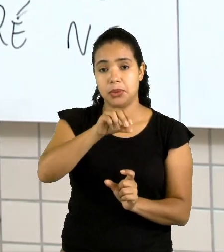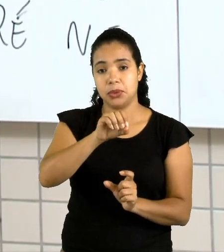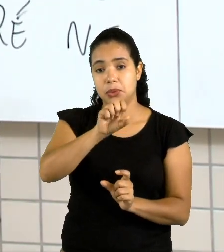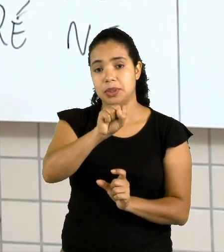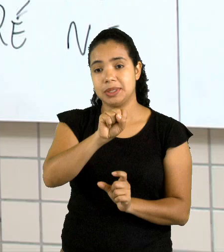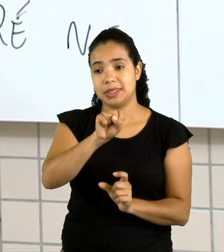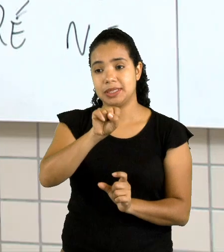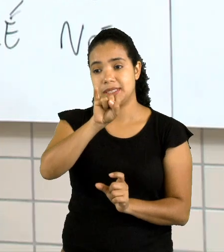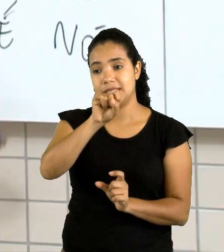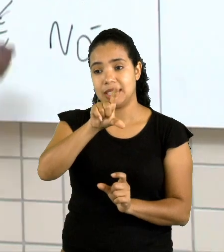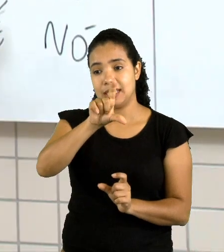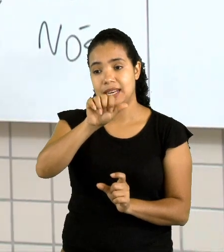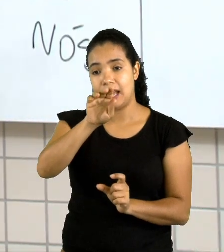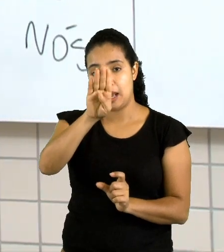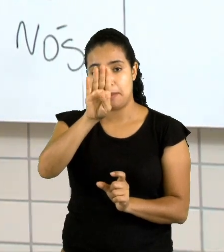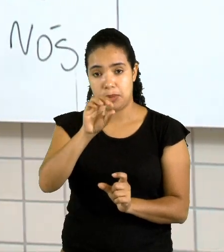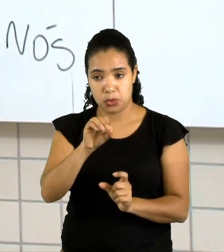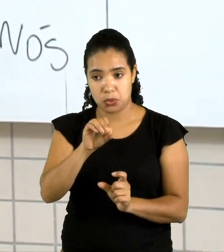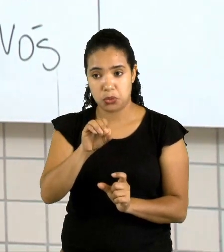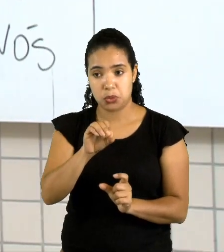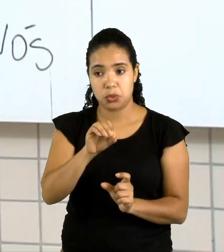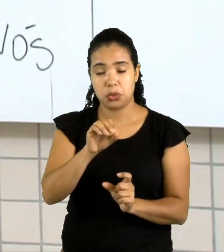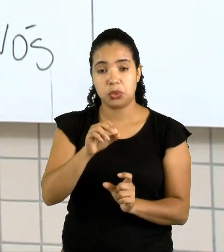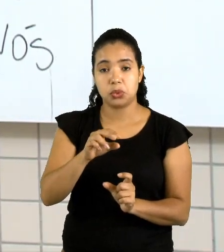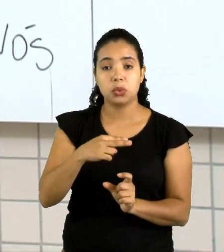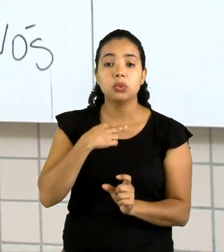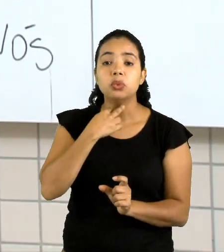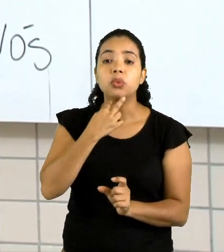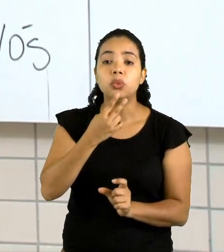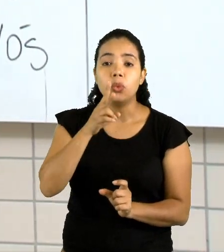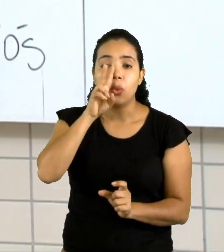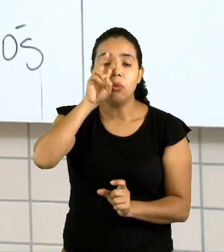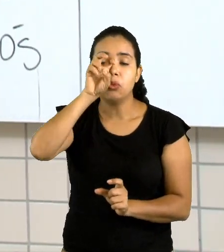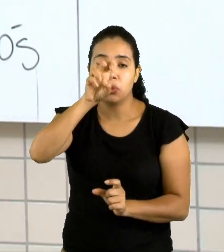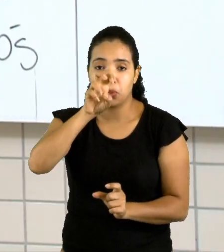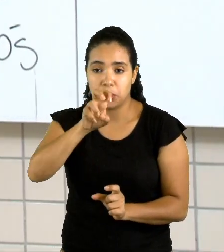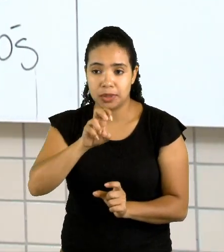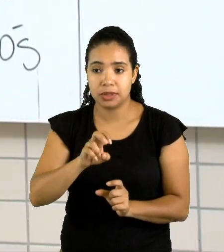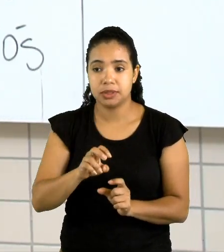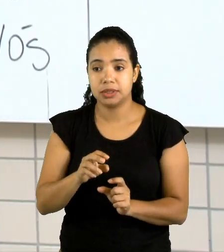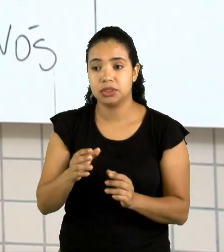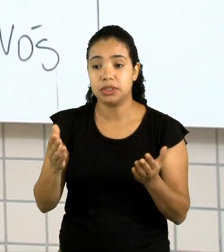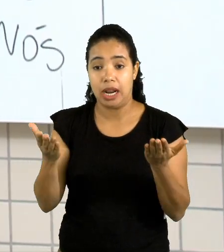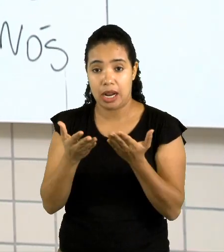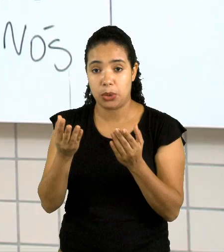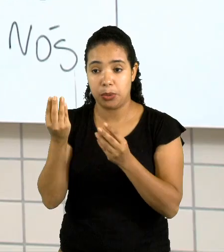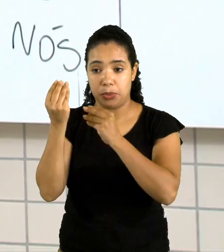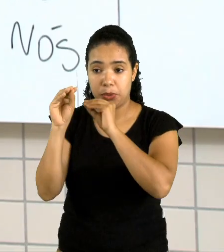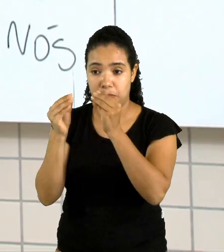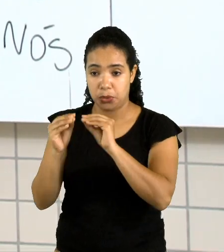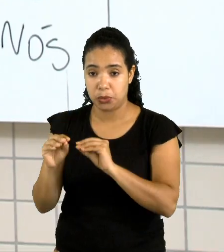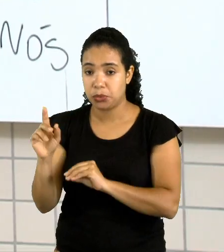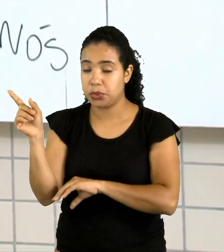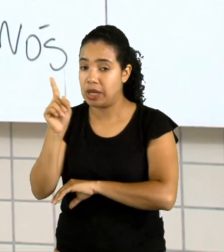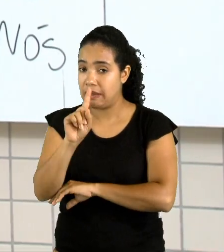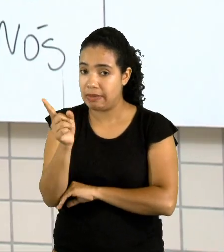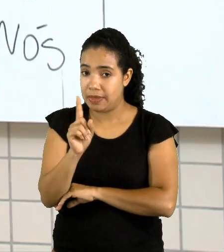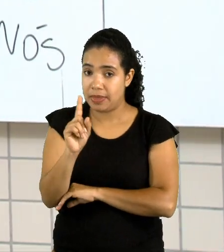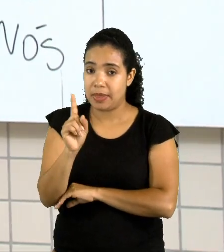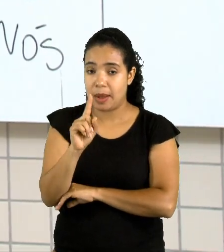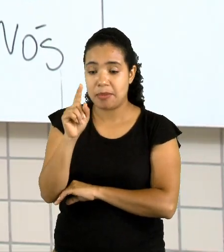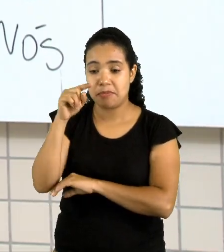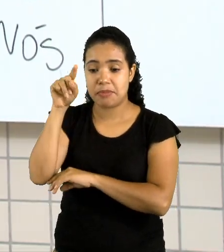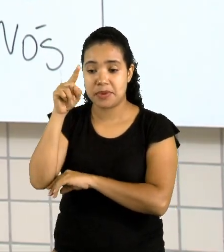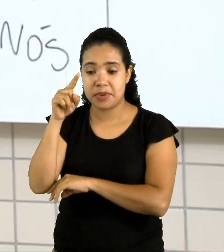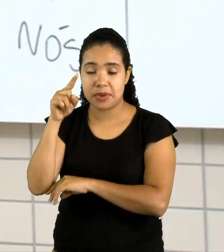esses monossílabos têm um som forte. Vamos colocar os monossílabos que não foram